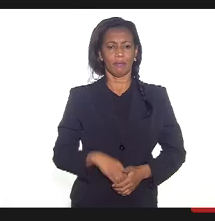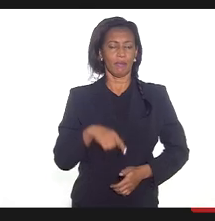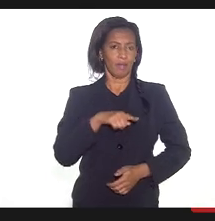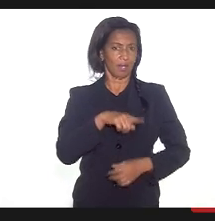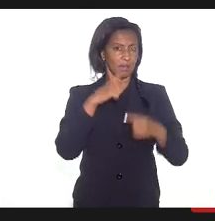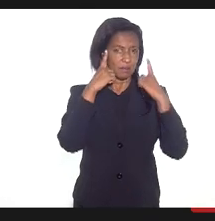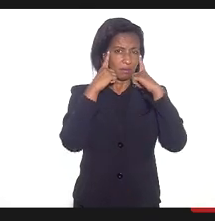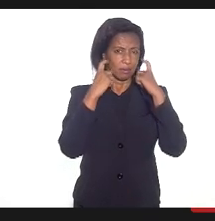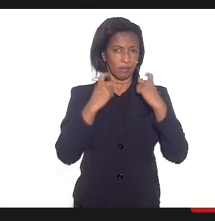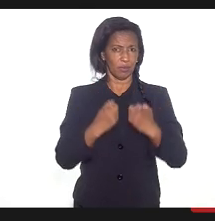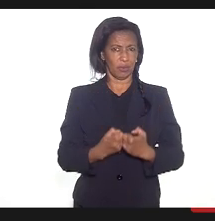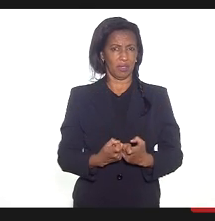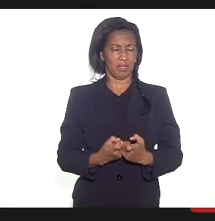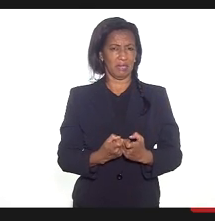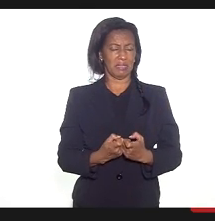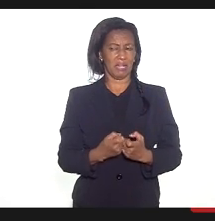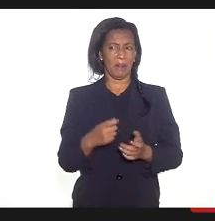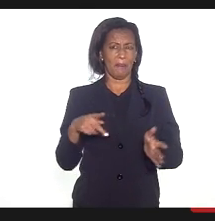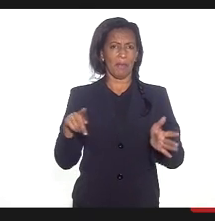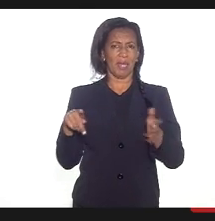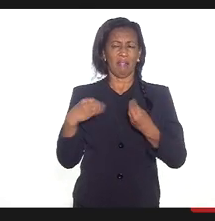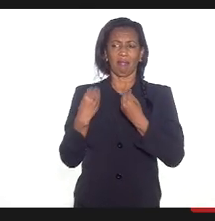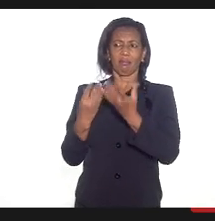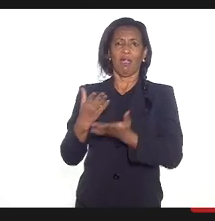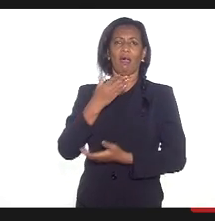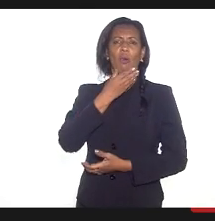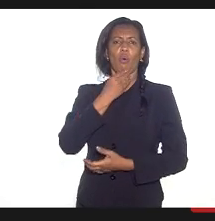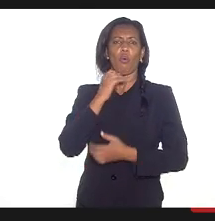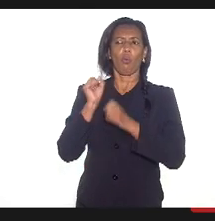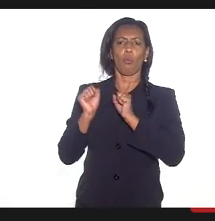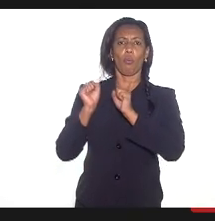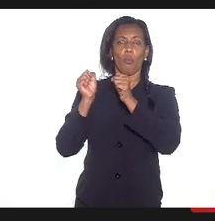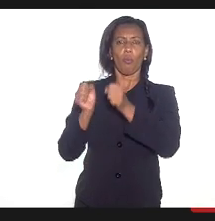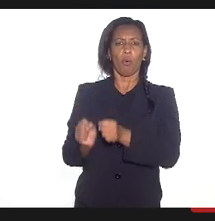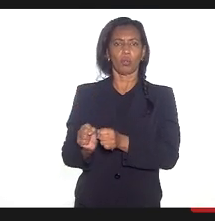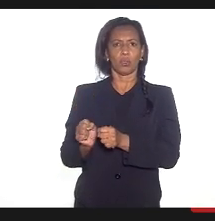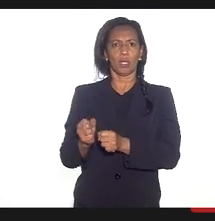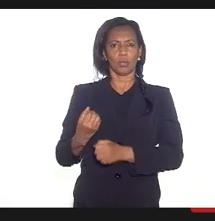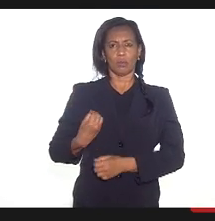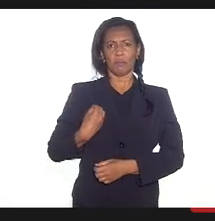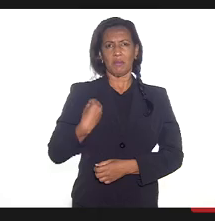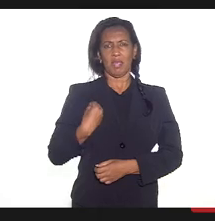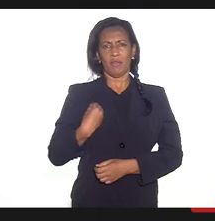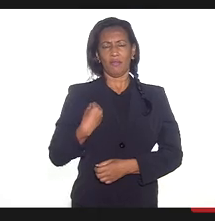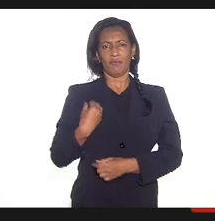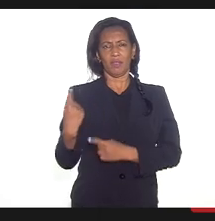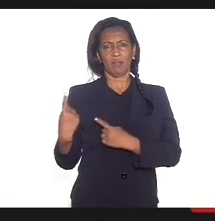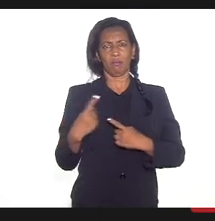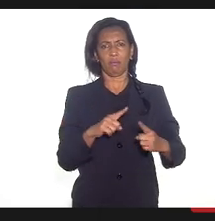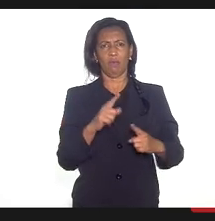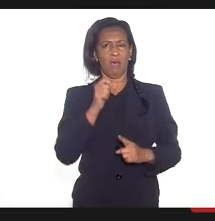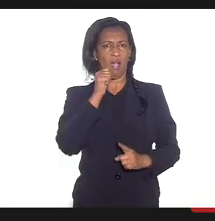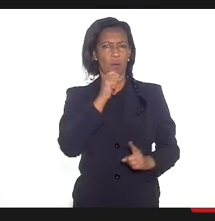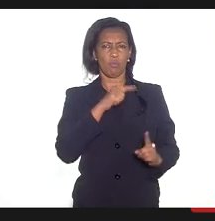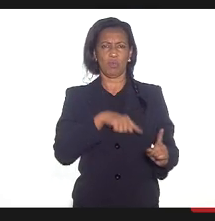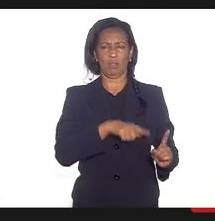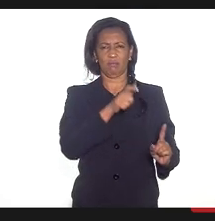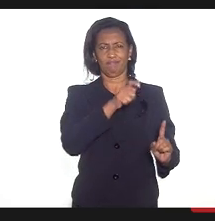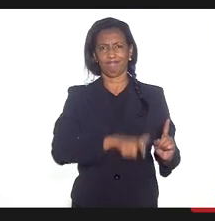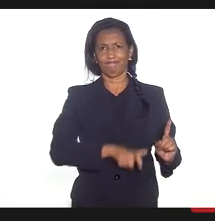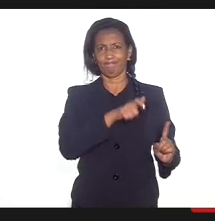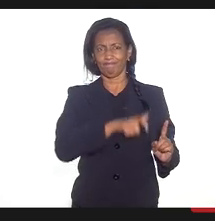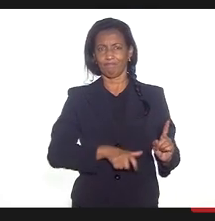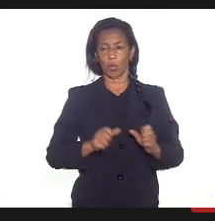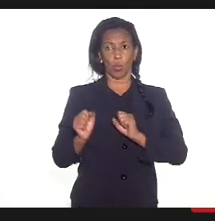Essa violência ela delega aos homens o poder sobre a vida das mulheres, o poder sobre seus corpos, o